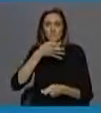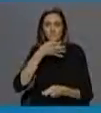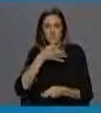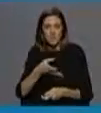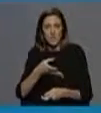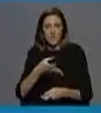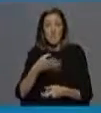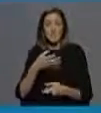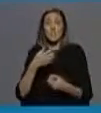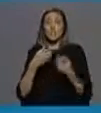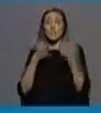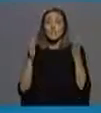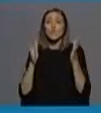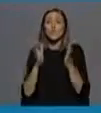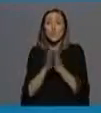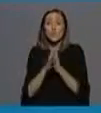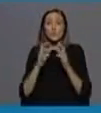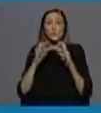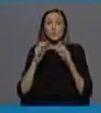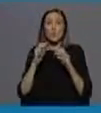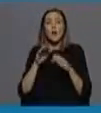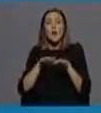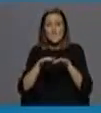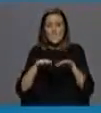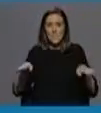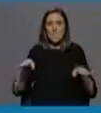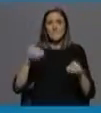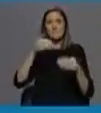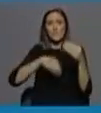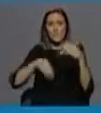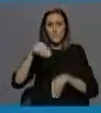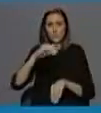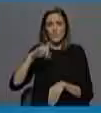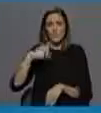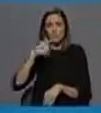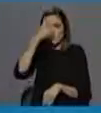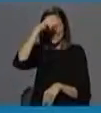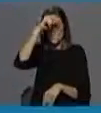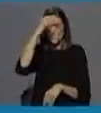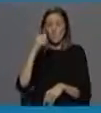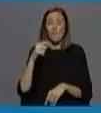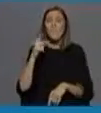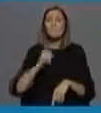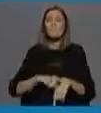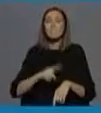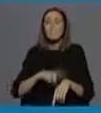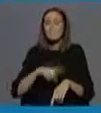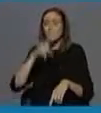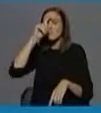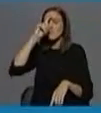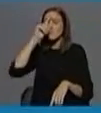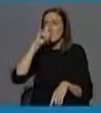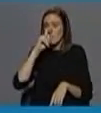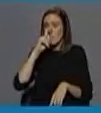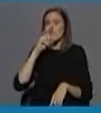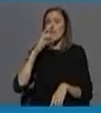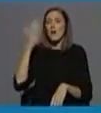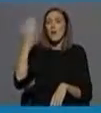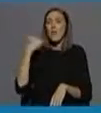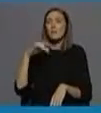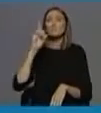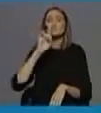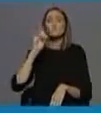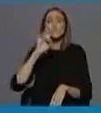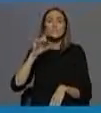levar todos às mesas de voto no próximo domingo. É tempo de lembrar a importância da